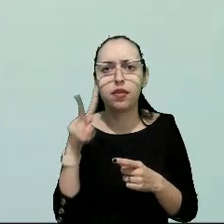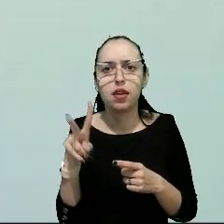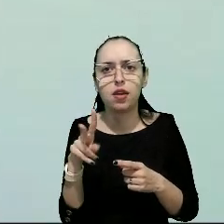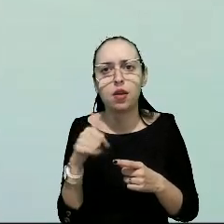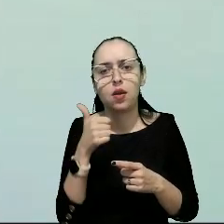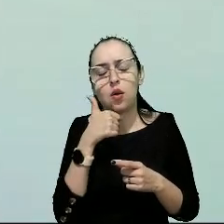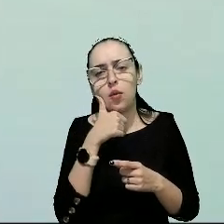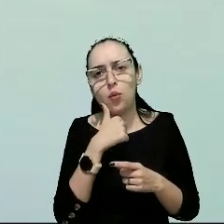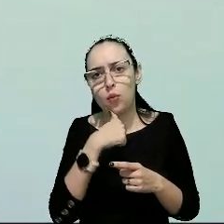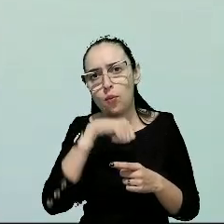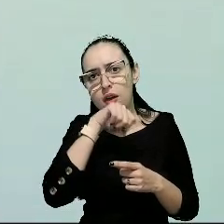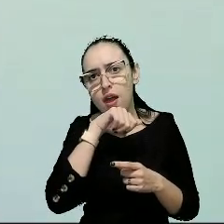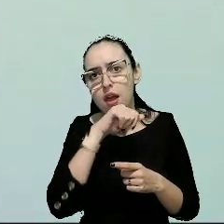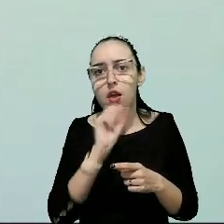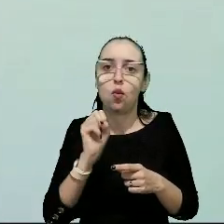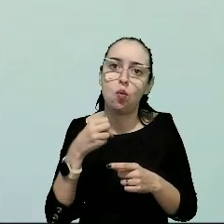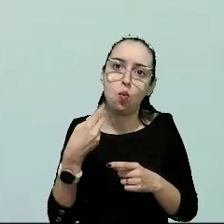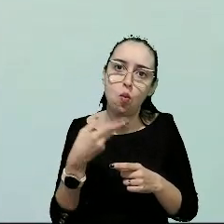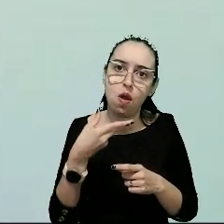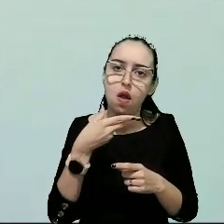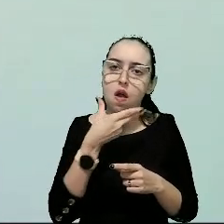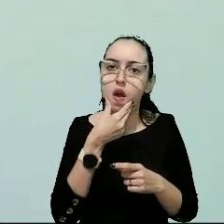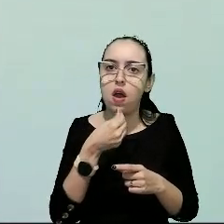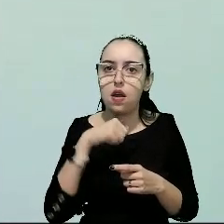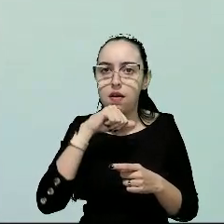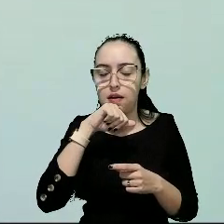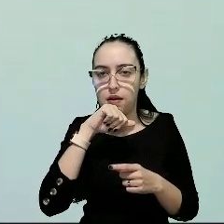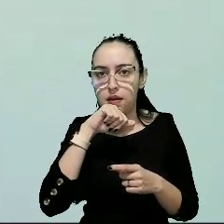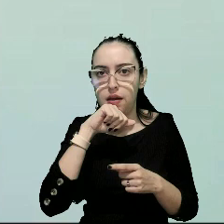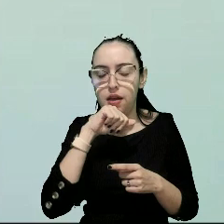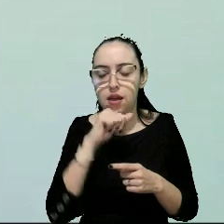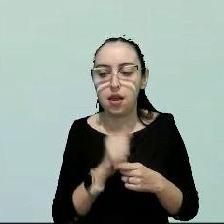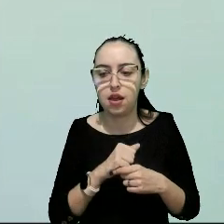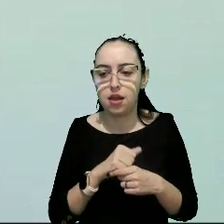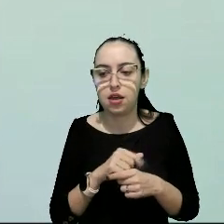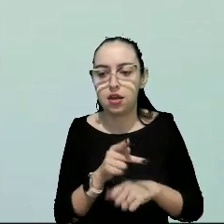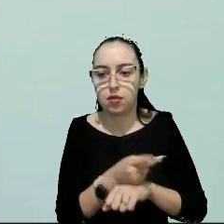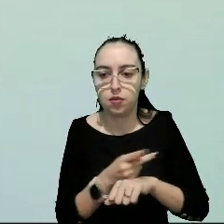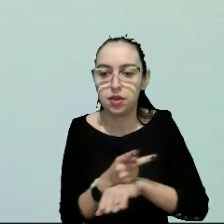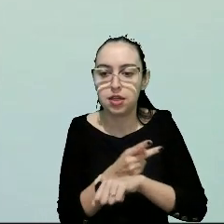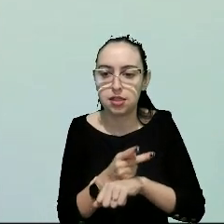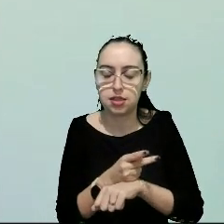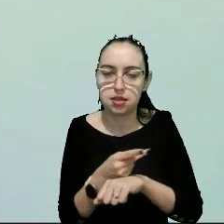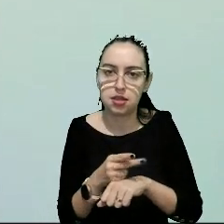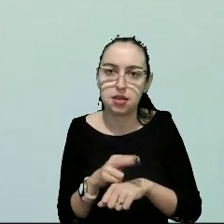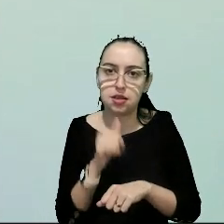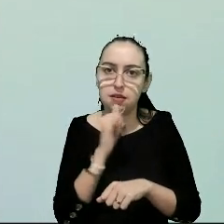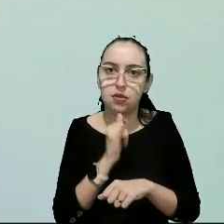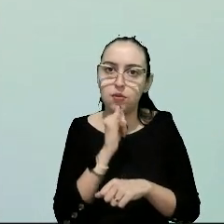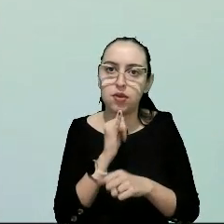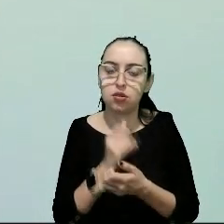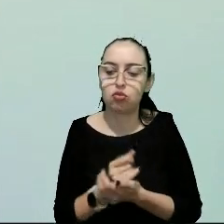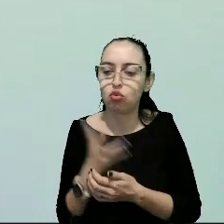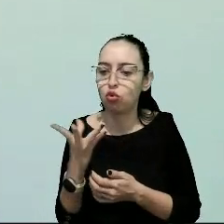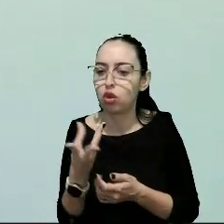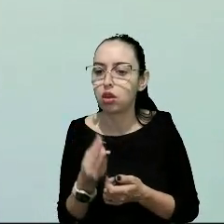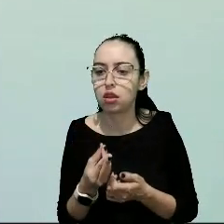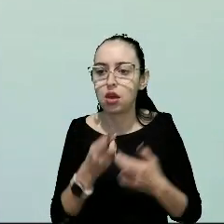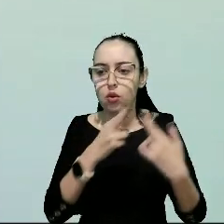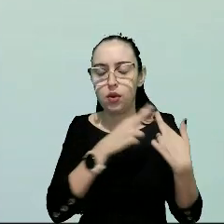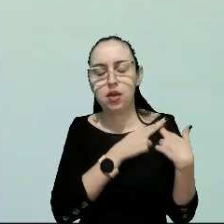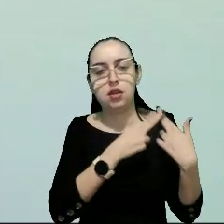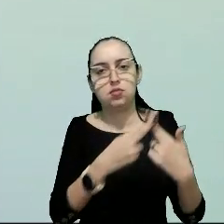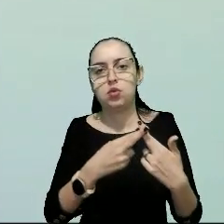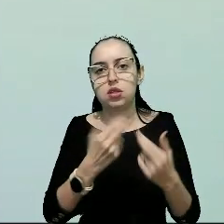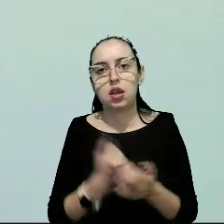seu pai ou sua mãe, como é o caso das pessoas que eu tenho pesquisado, com